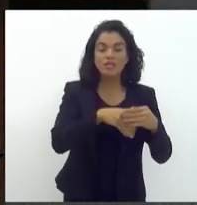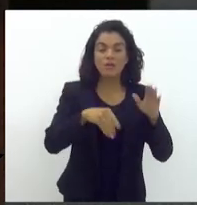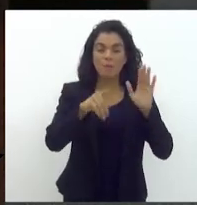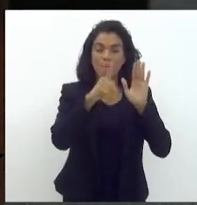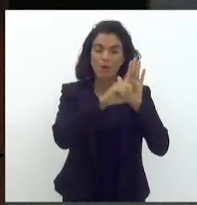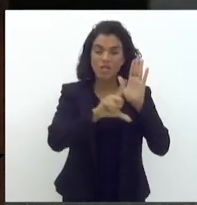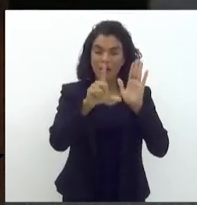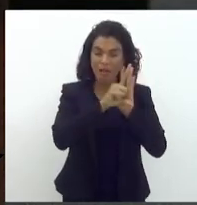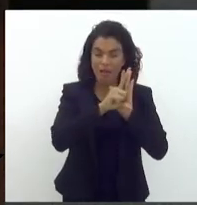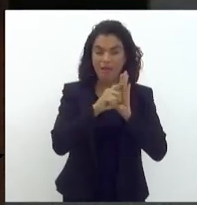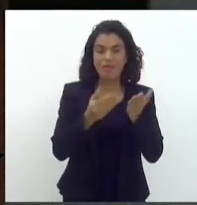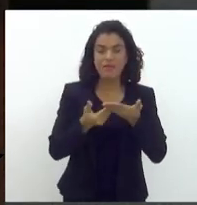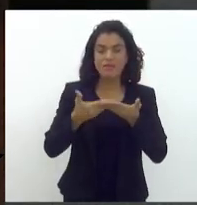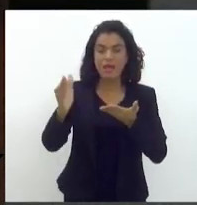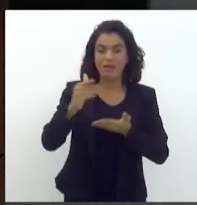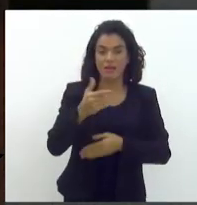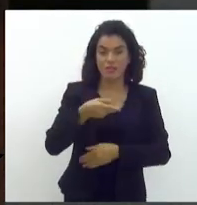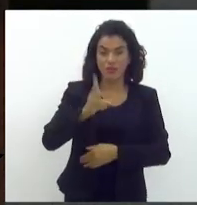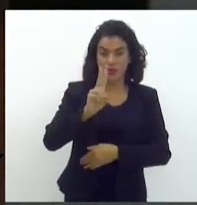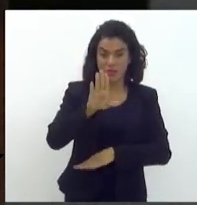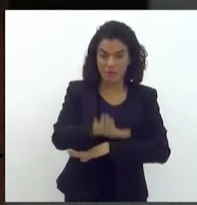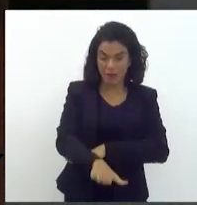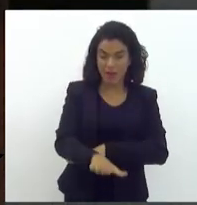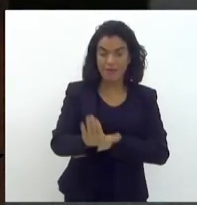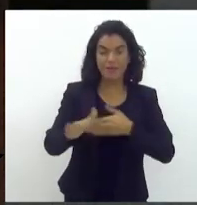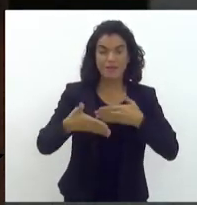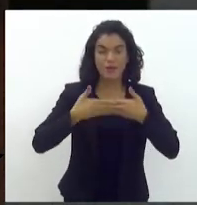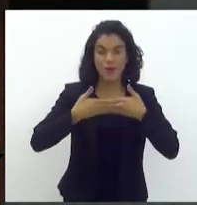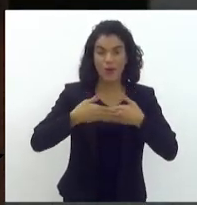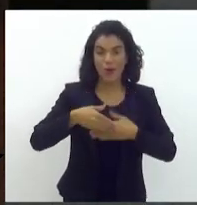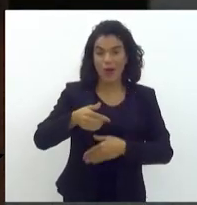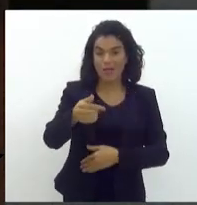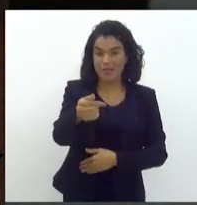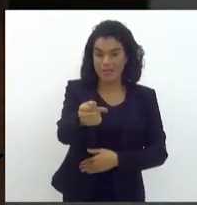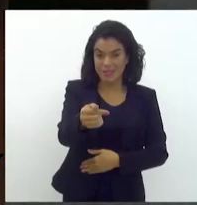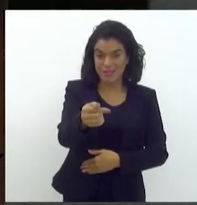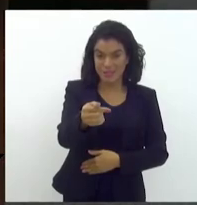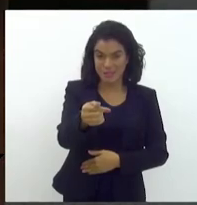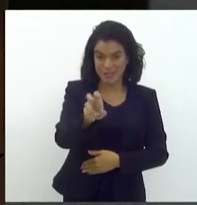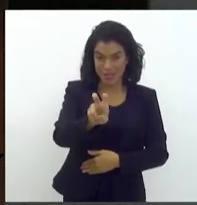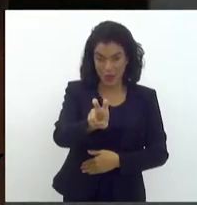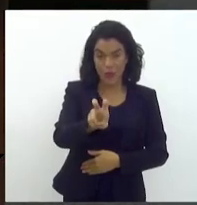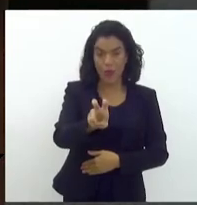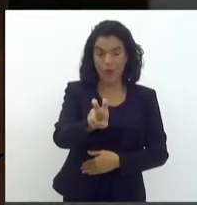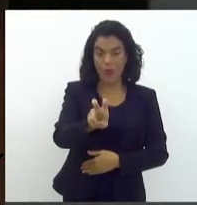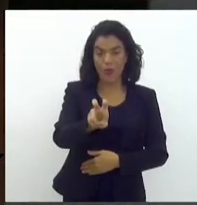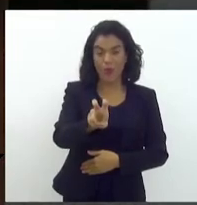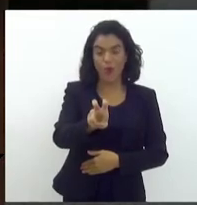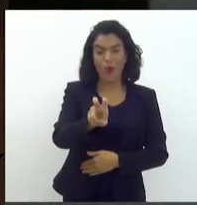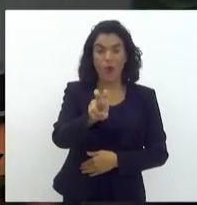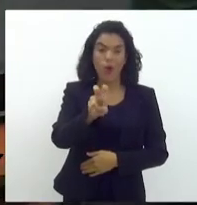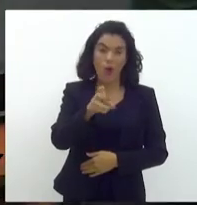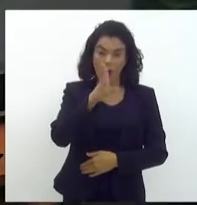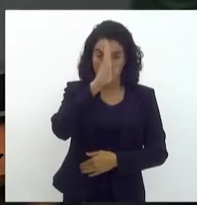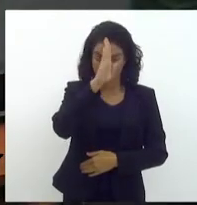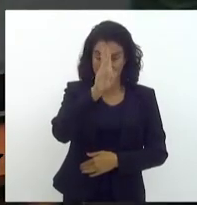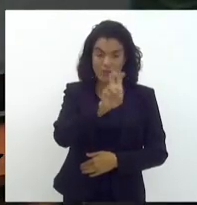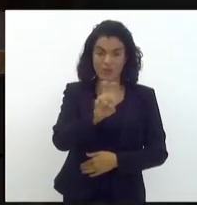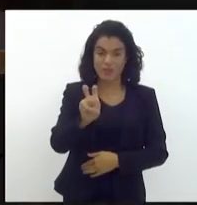às 14 horas encerrou suas 17 horas e 55 minutos